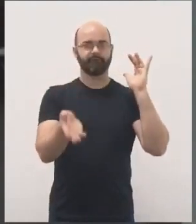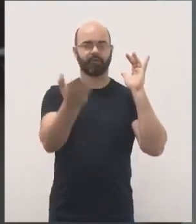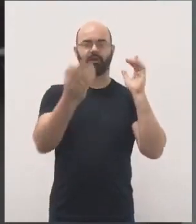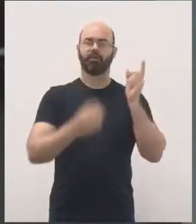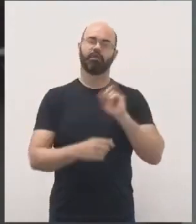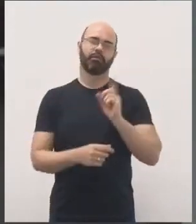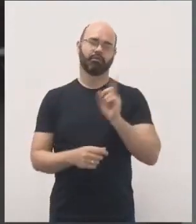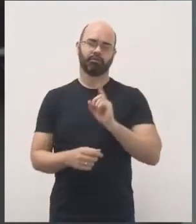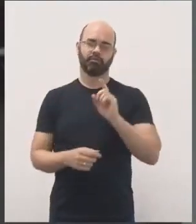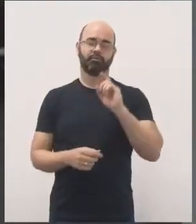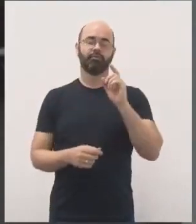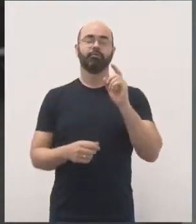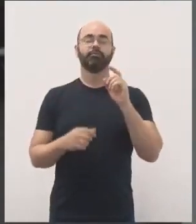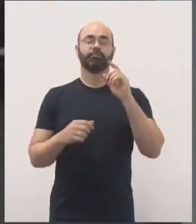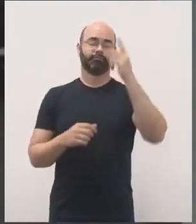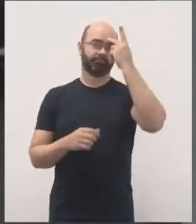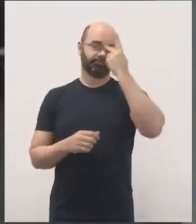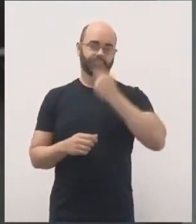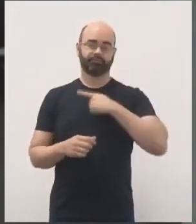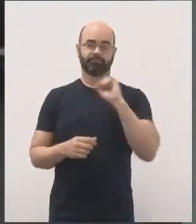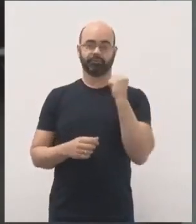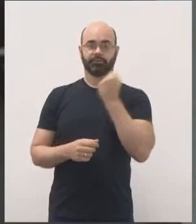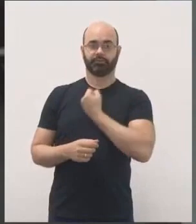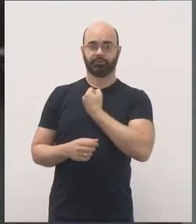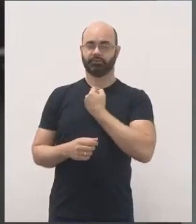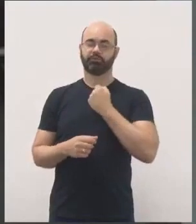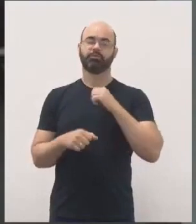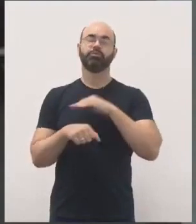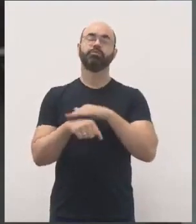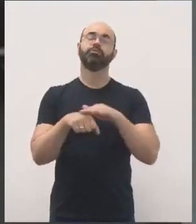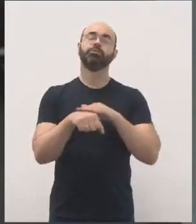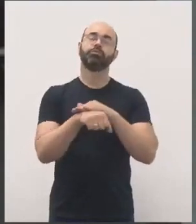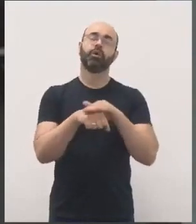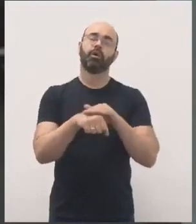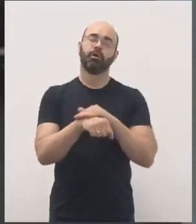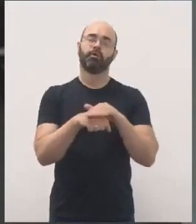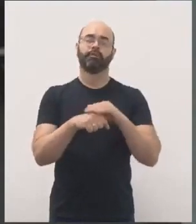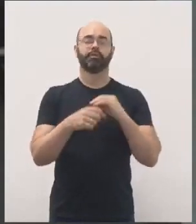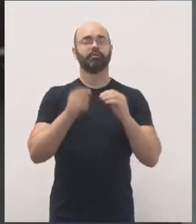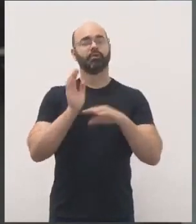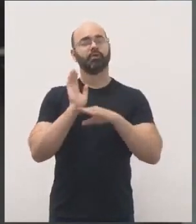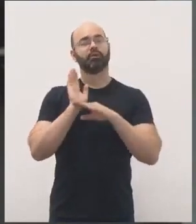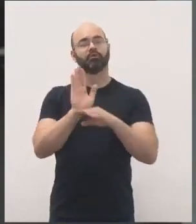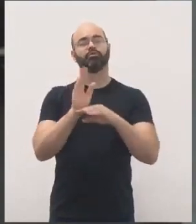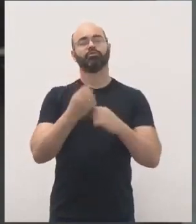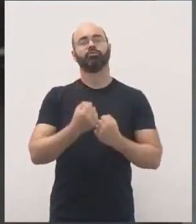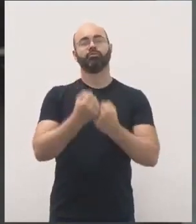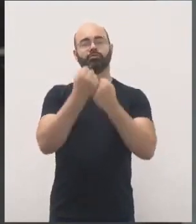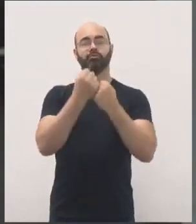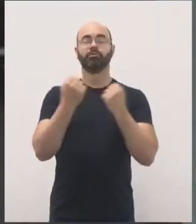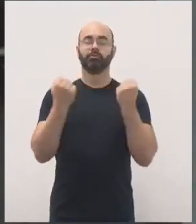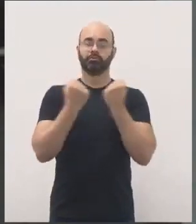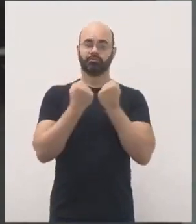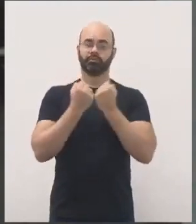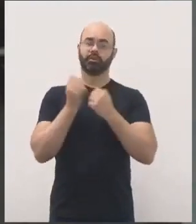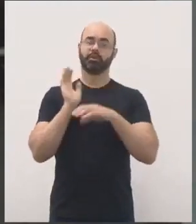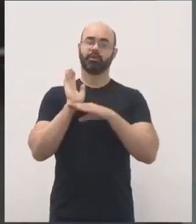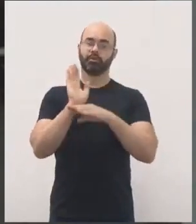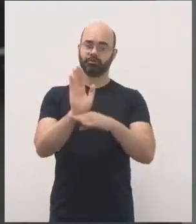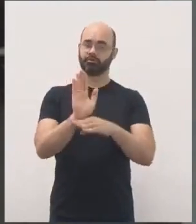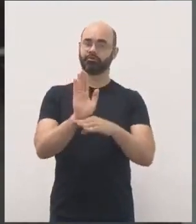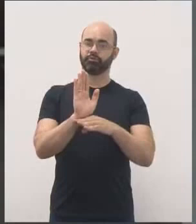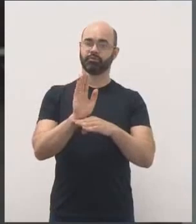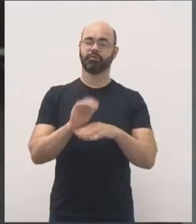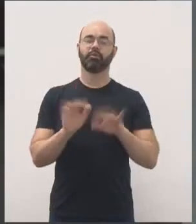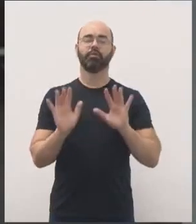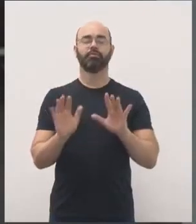de suicídio e a gente oferecer possibilidades de ajuda é um fator de proteção, mas muda um pouco